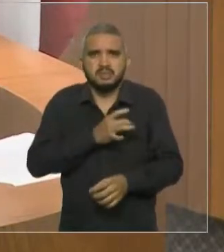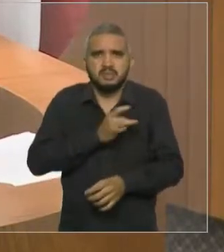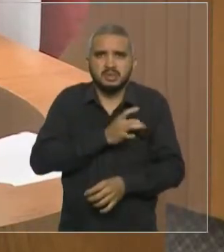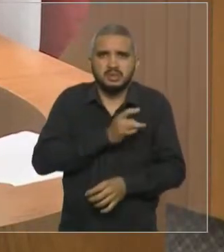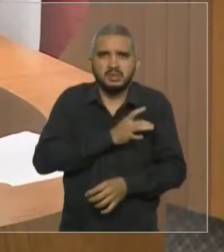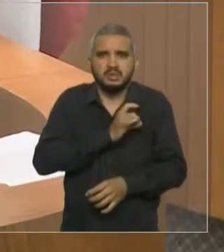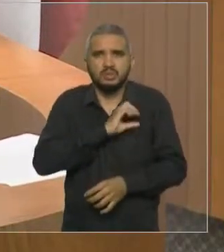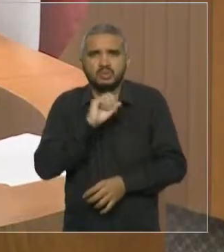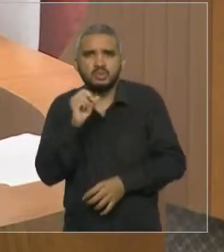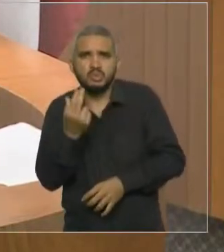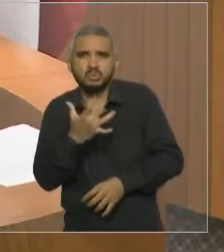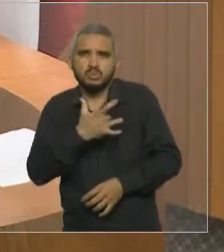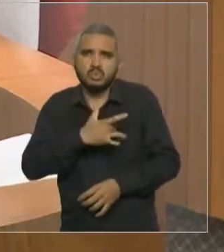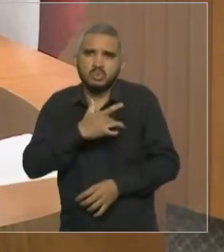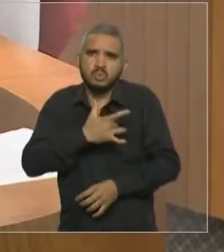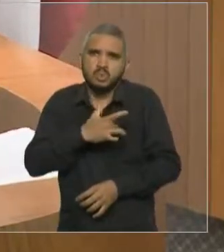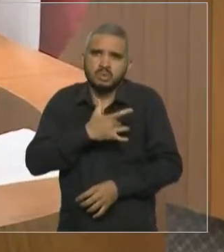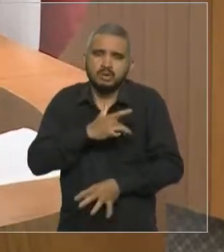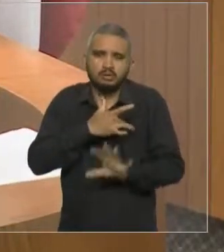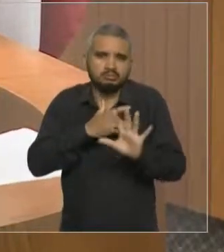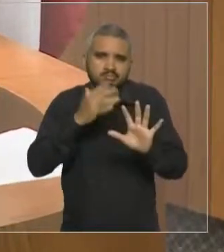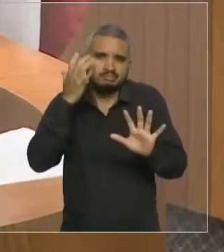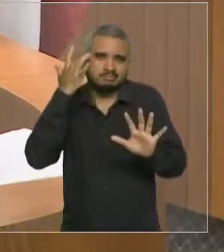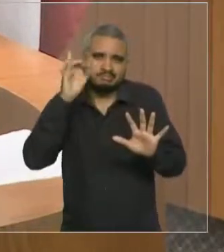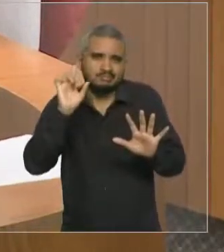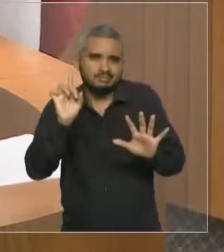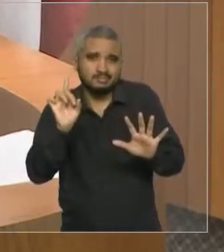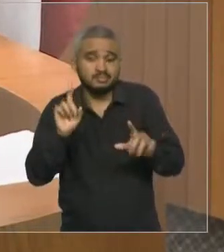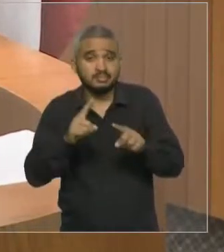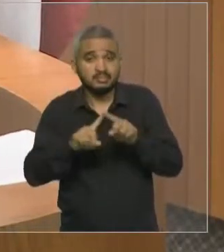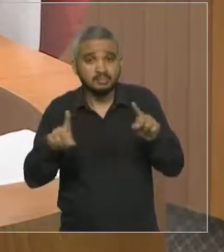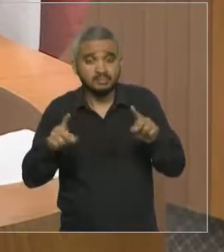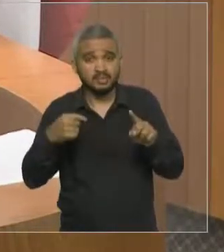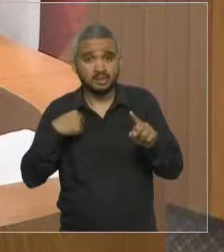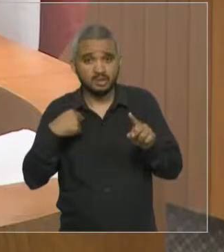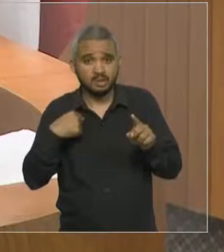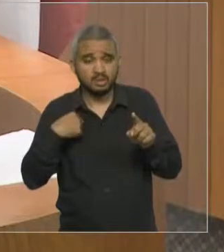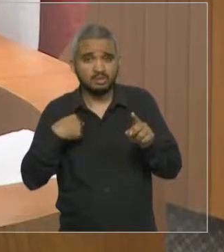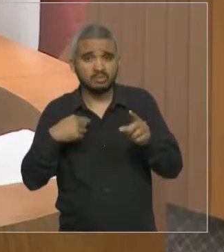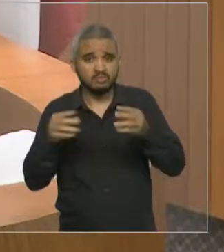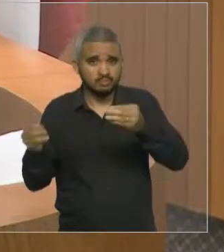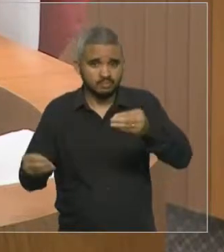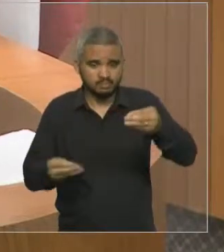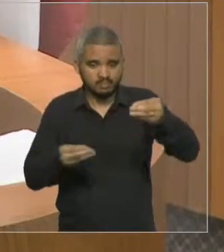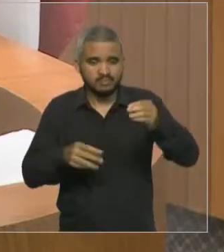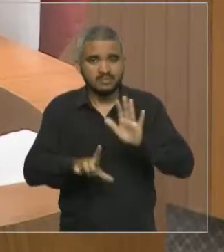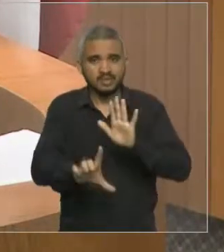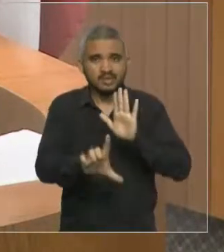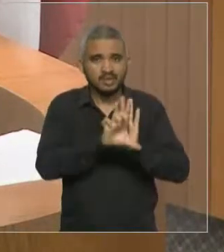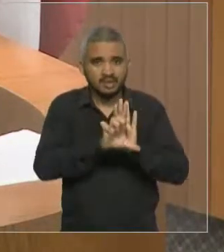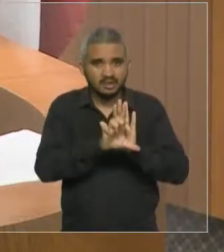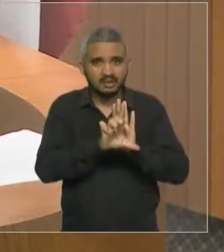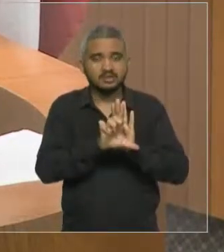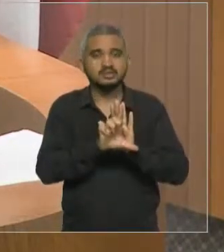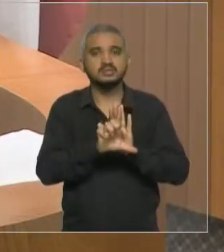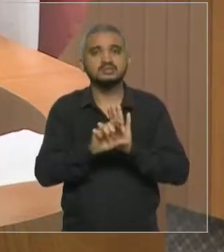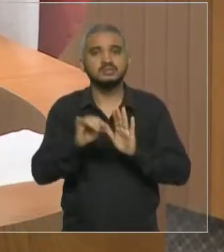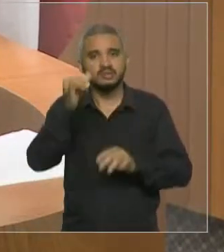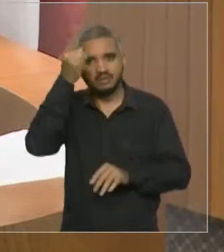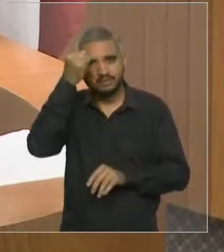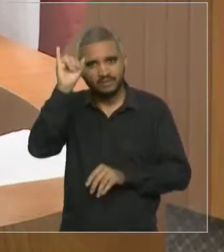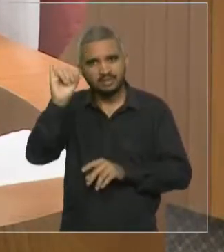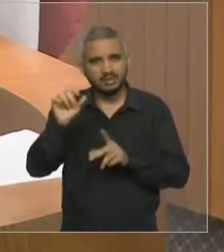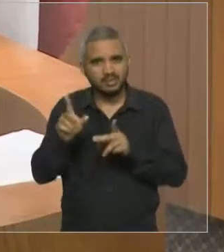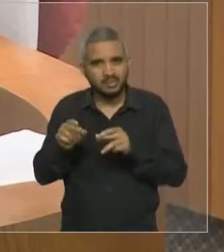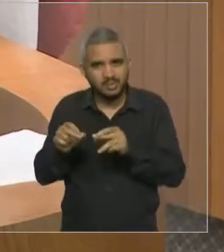nós de toda forma analisamos a legislação do fundo está todo estadual de combate ao câncer e vimos que da forma que ela foi aprovada